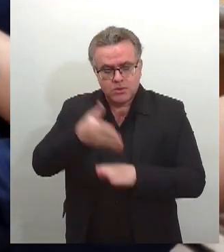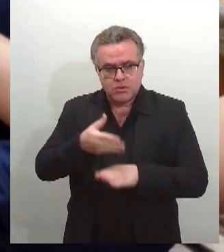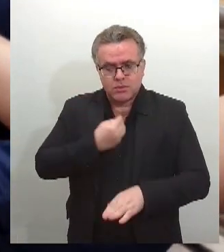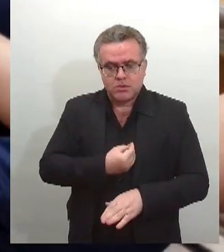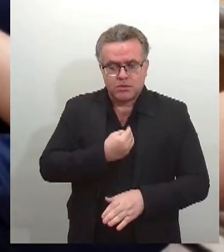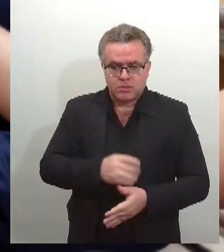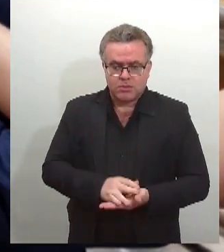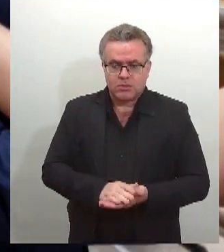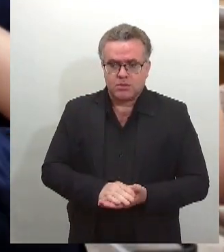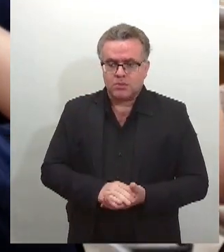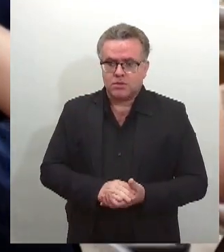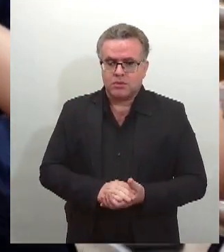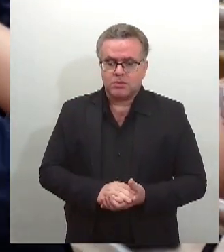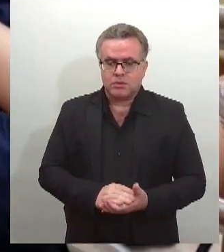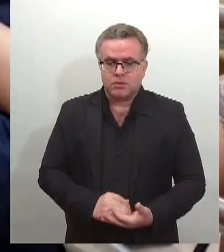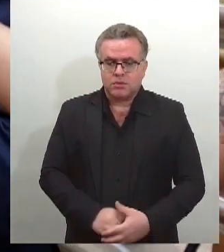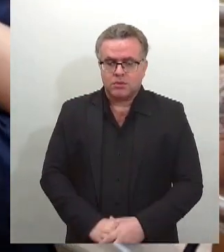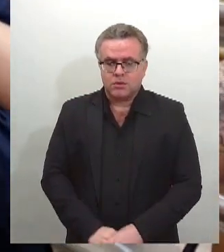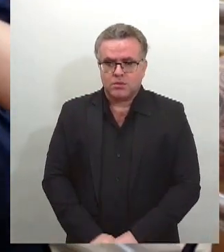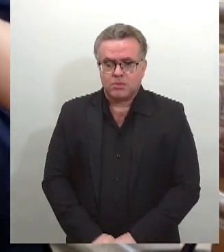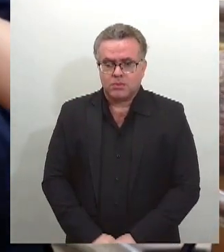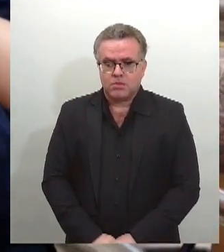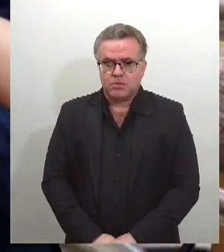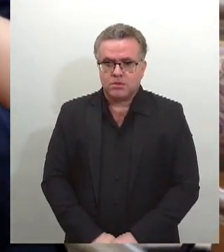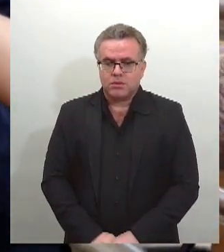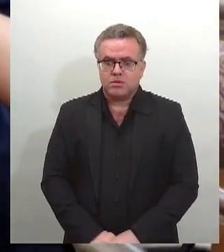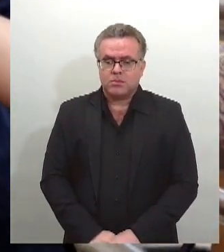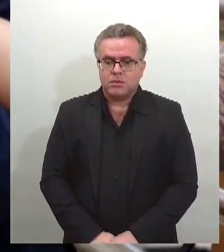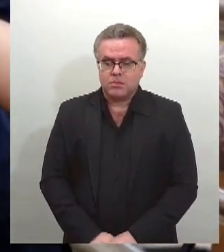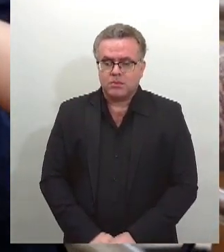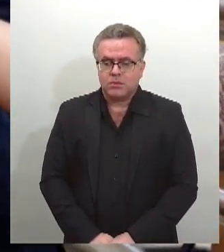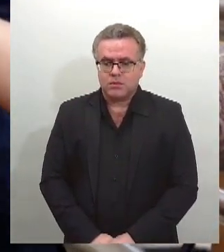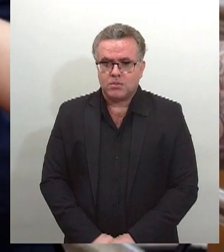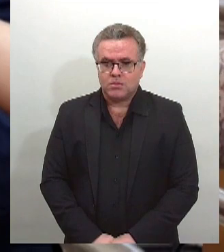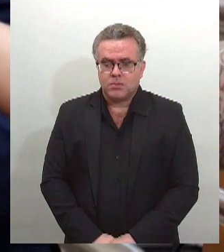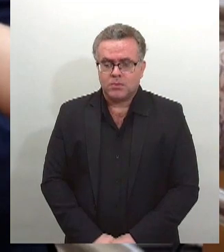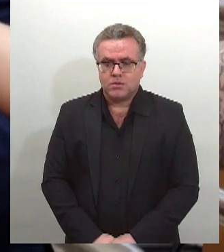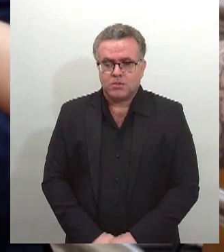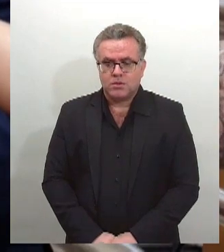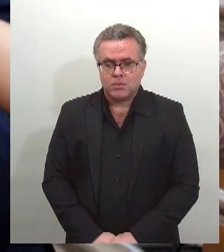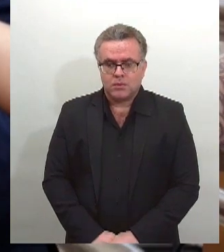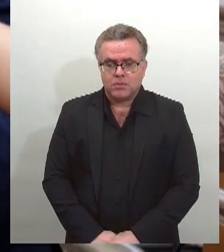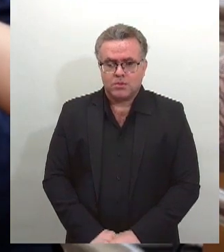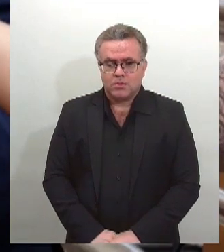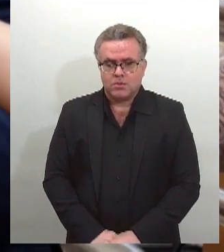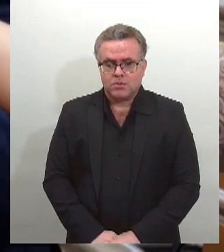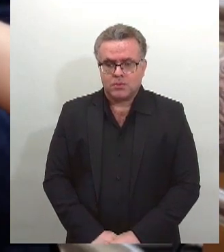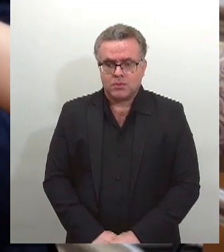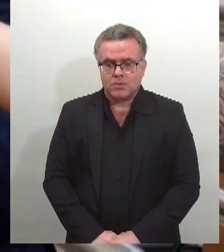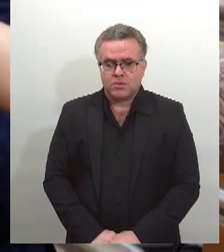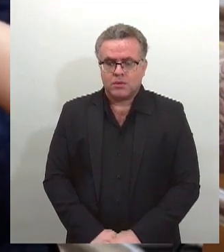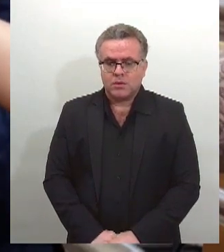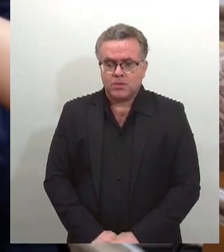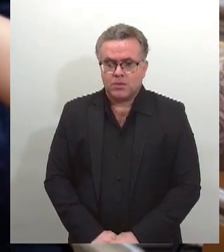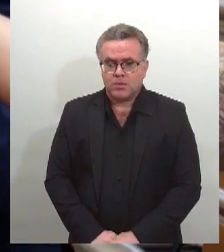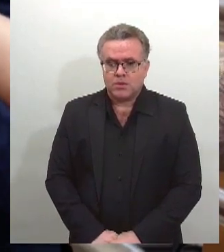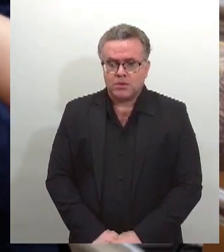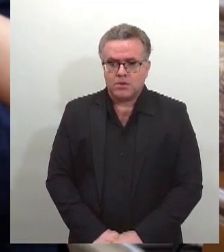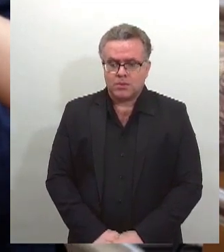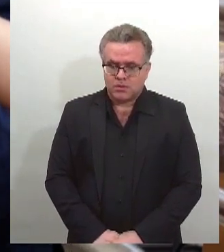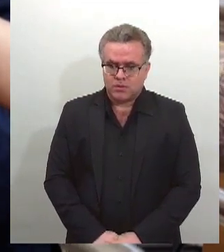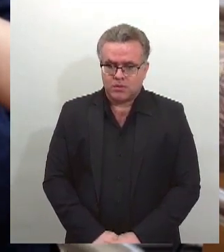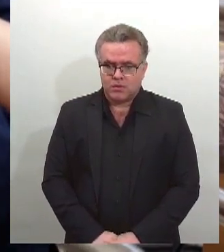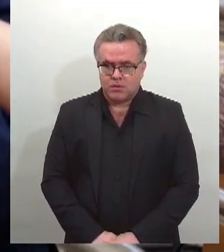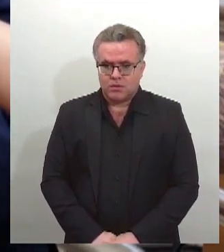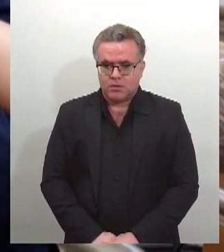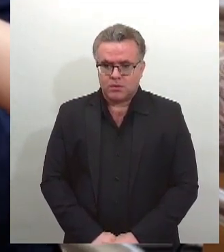nossas vontades, nós temos o nosso direito e nós queremos estar juntos e que todos possam conhecer essa comunidade, mostrar que